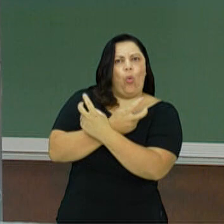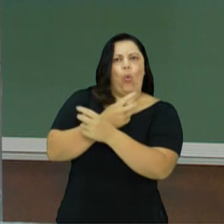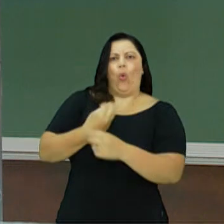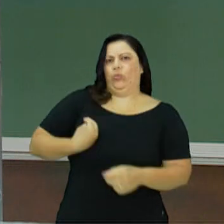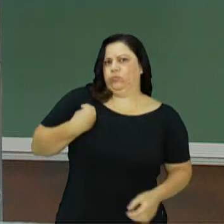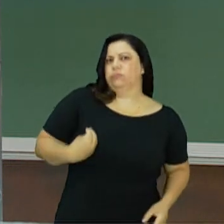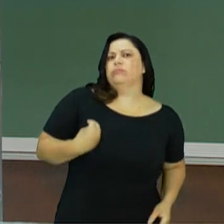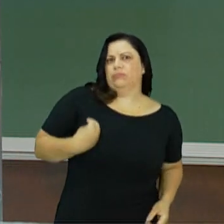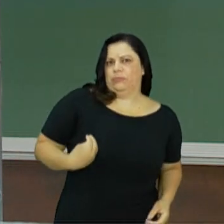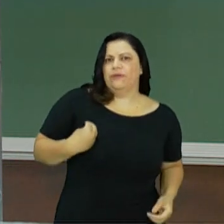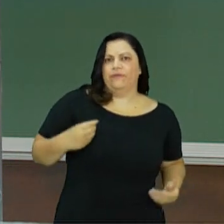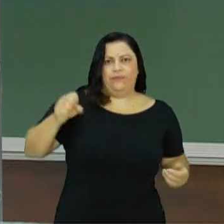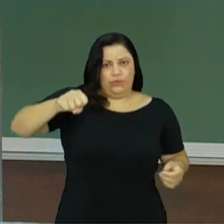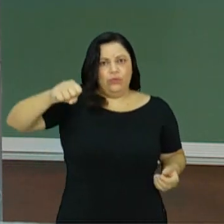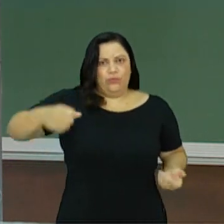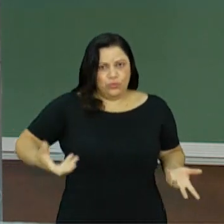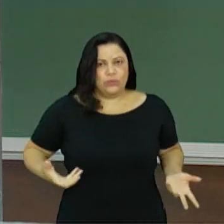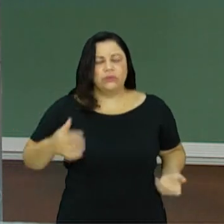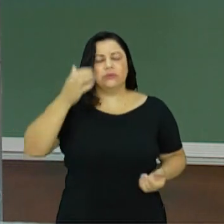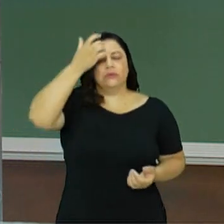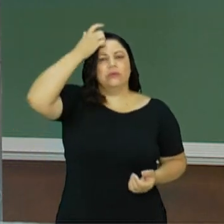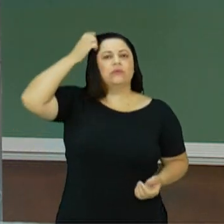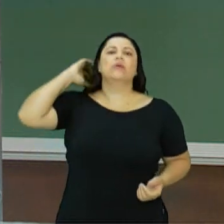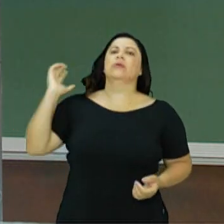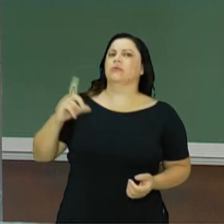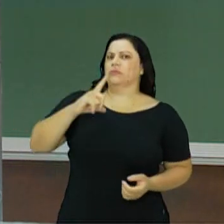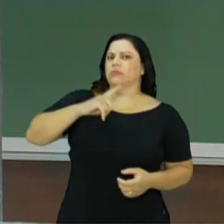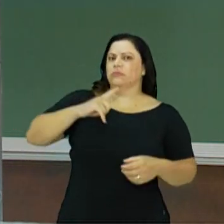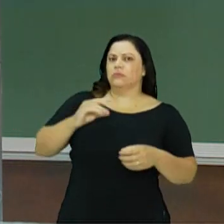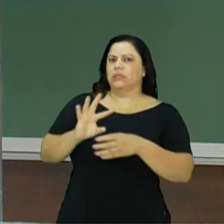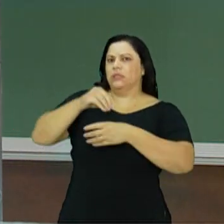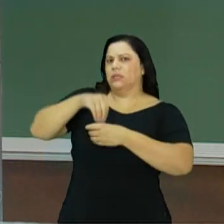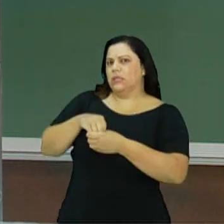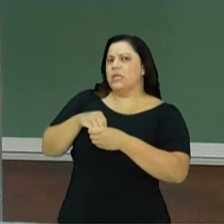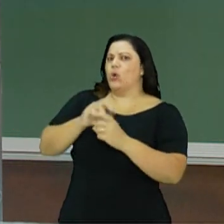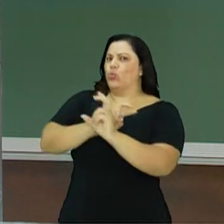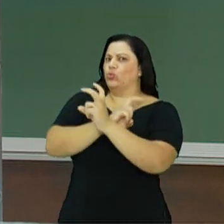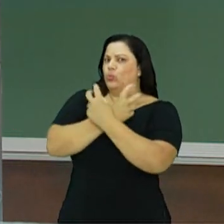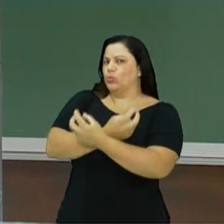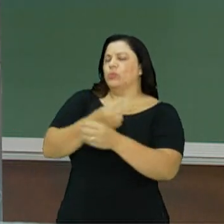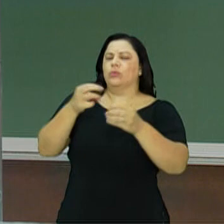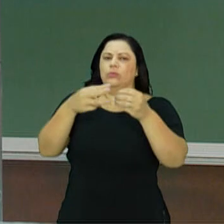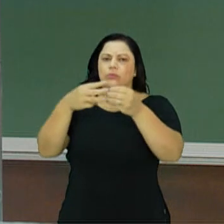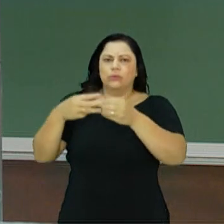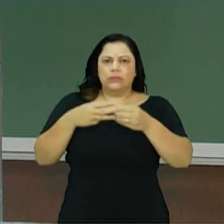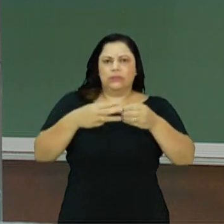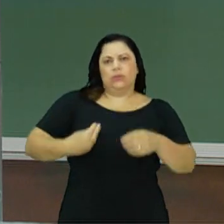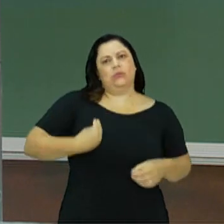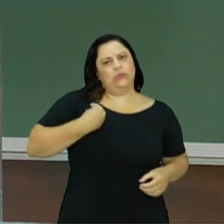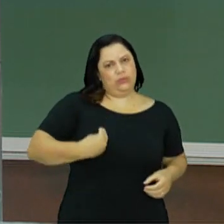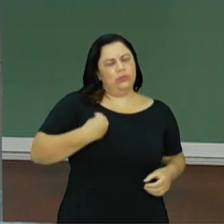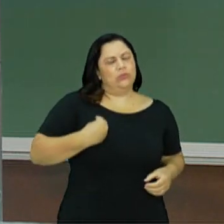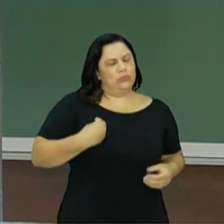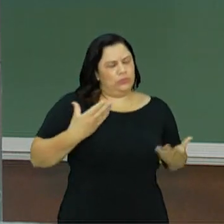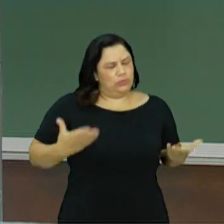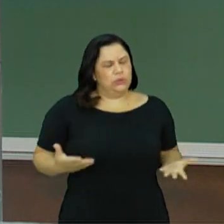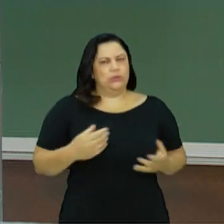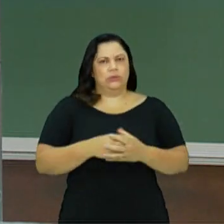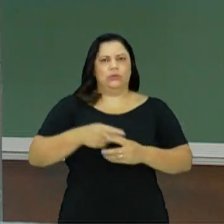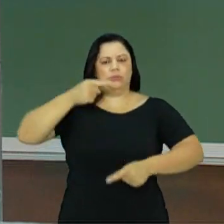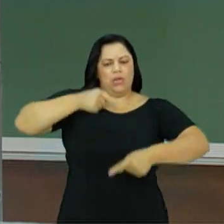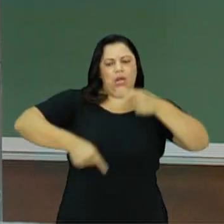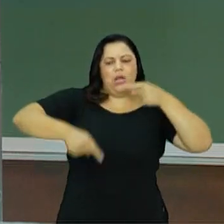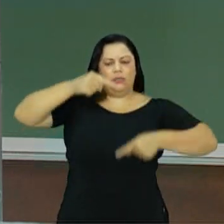tecido vivo, né? Tem células vivas que a gente viu, né, que tem suas funções específicas, tem vascularização, né,